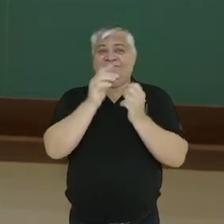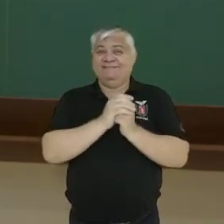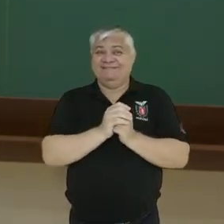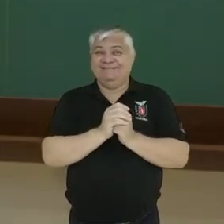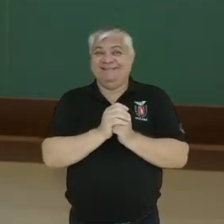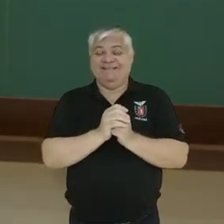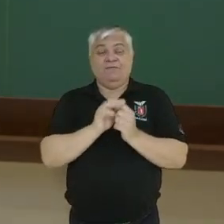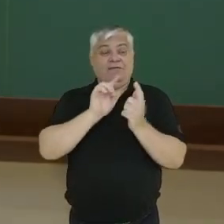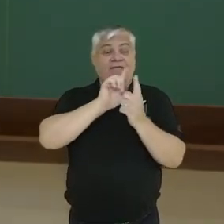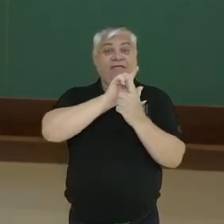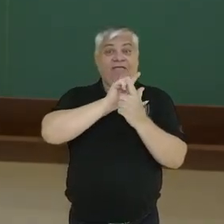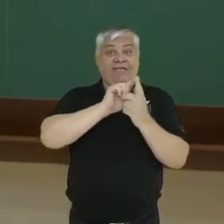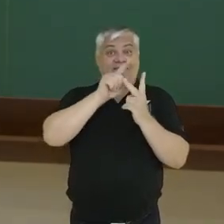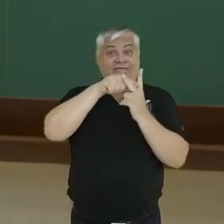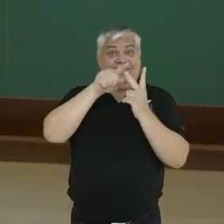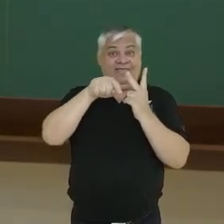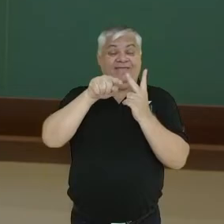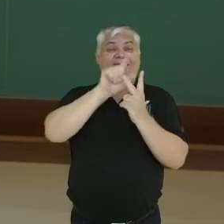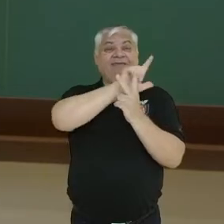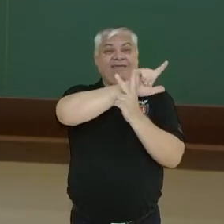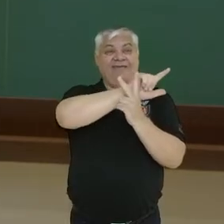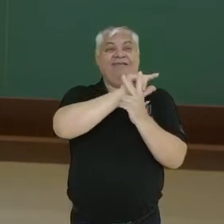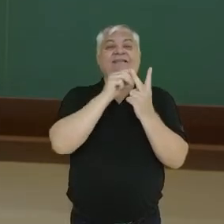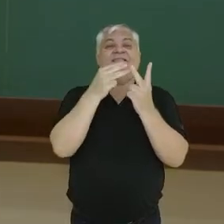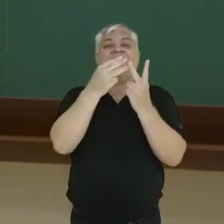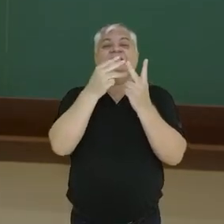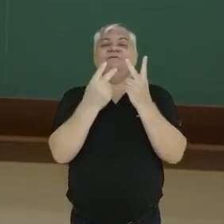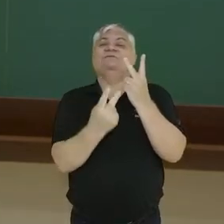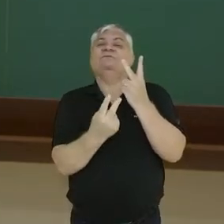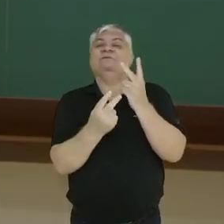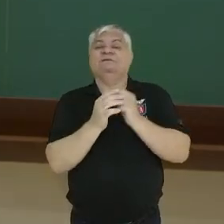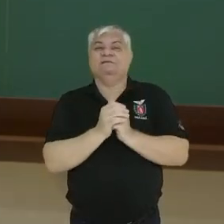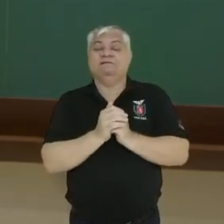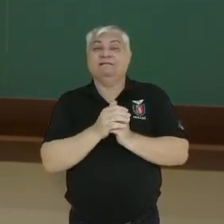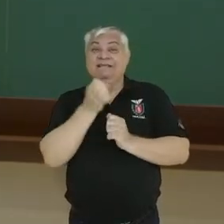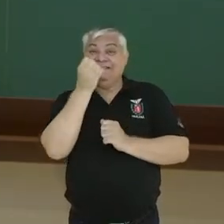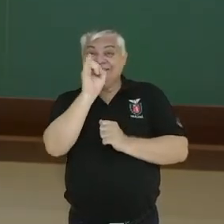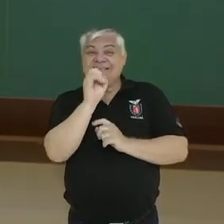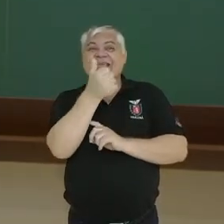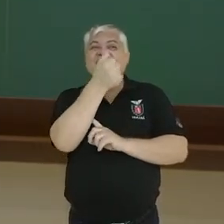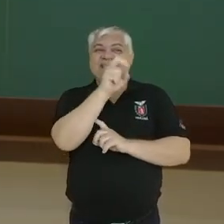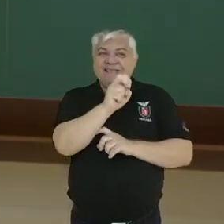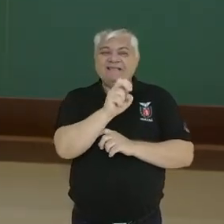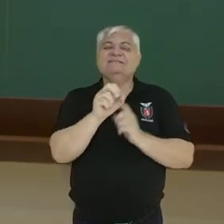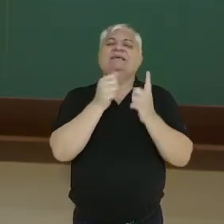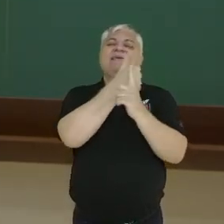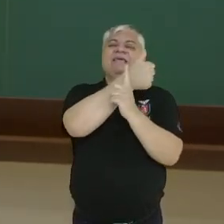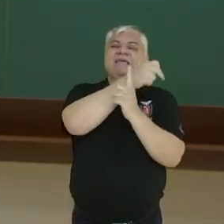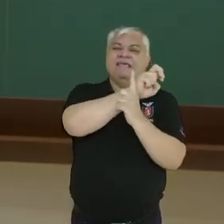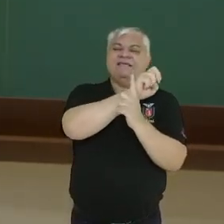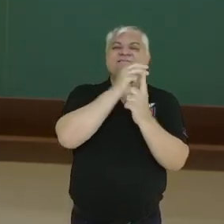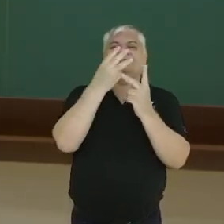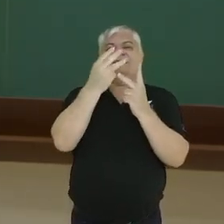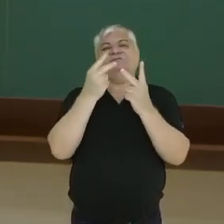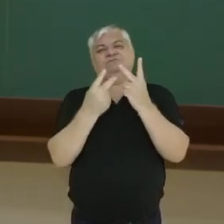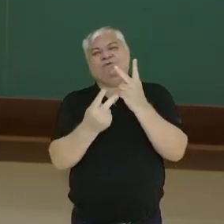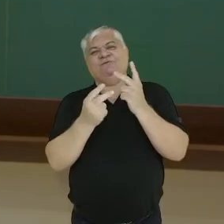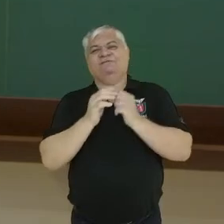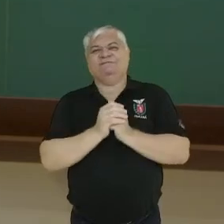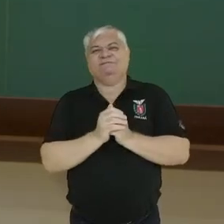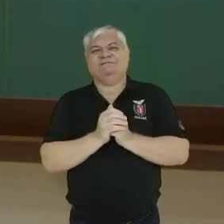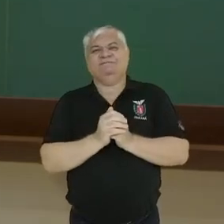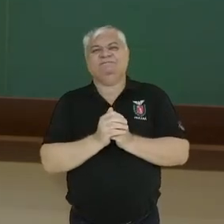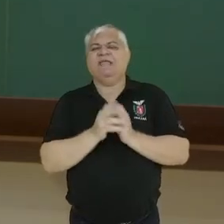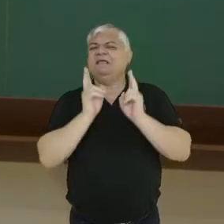aqui, ó. Se o lado for 5, 5 raiz de 3 sobre 2. Se o lado for 15, 15 raiz de 3 sobre 2. Então,